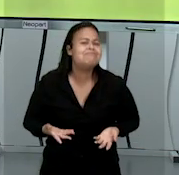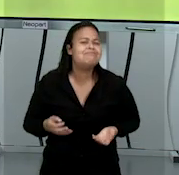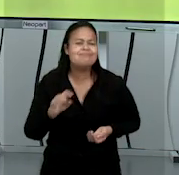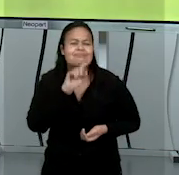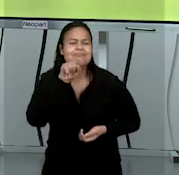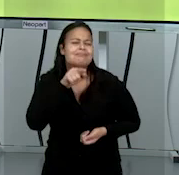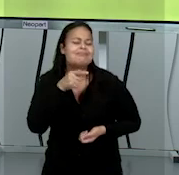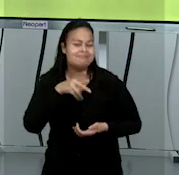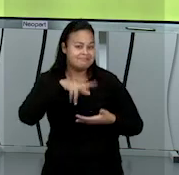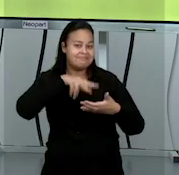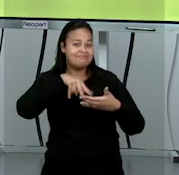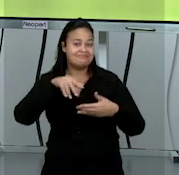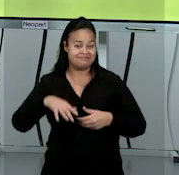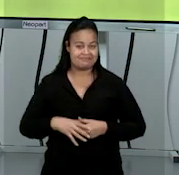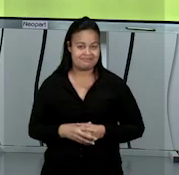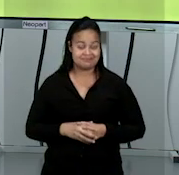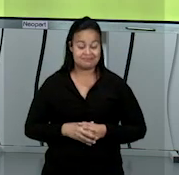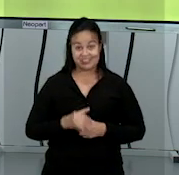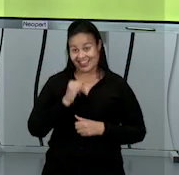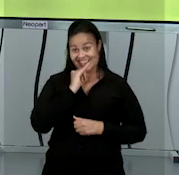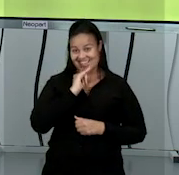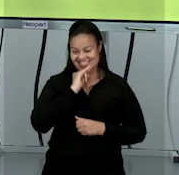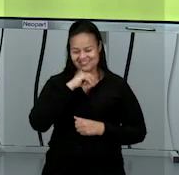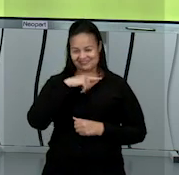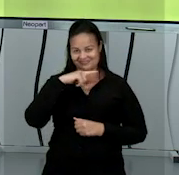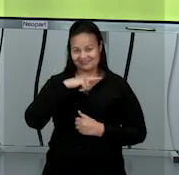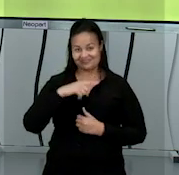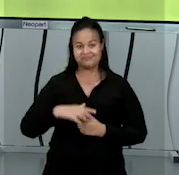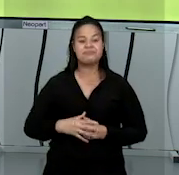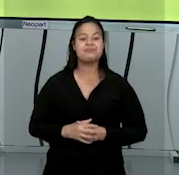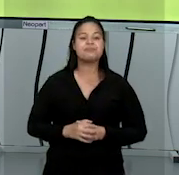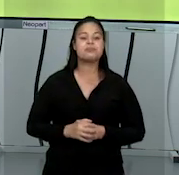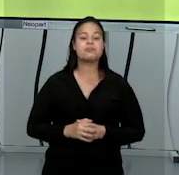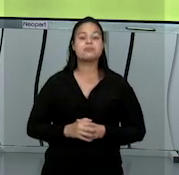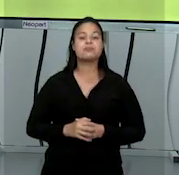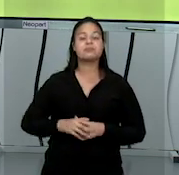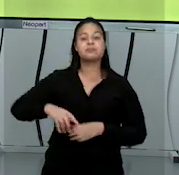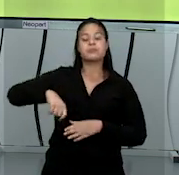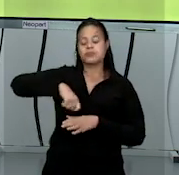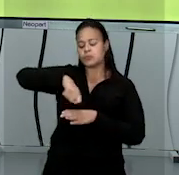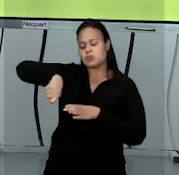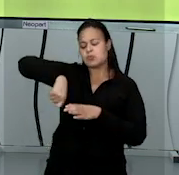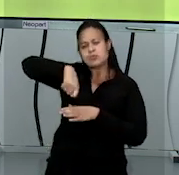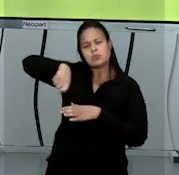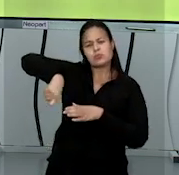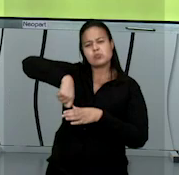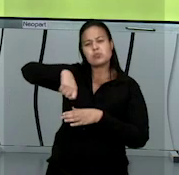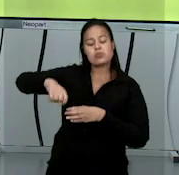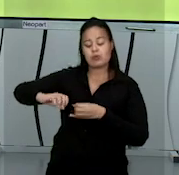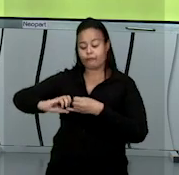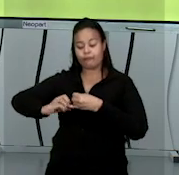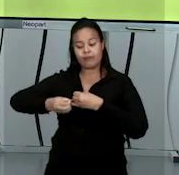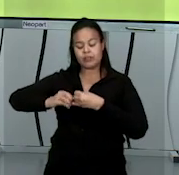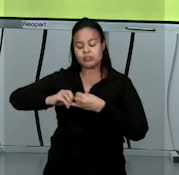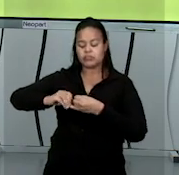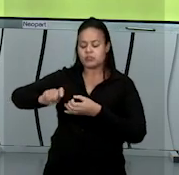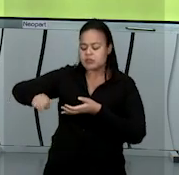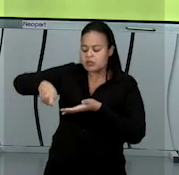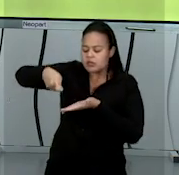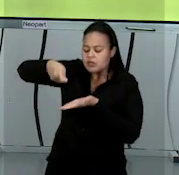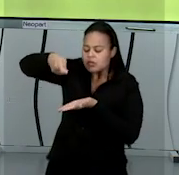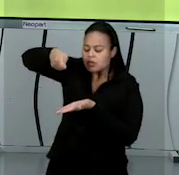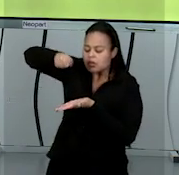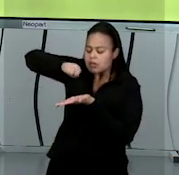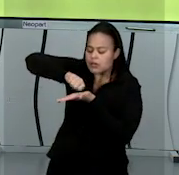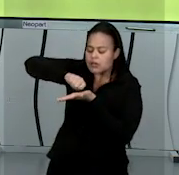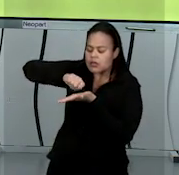leitura. Vamos pegar um exemplo aqui. Quando você está cozinhando feijão, você pega só um pouquinho do caldo